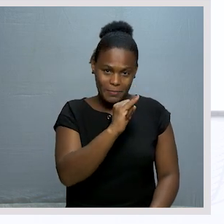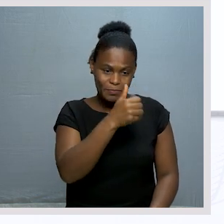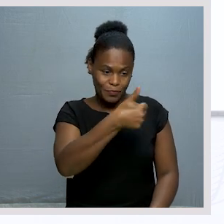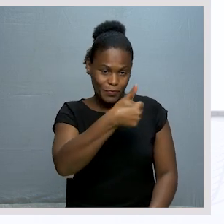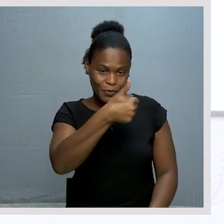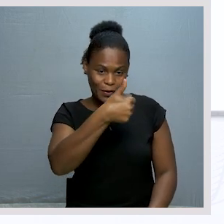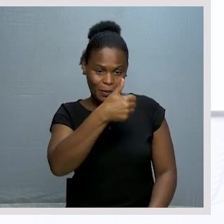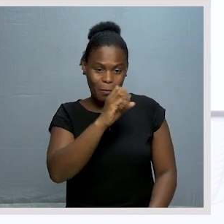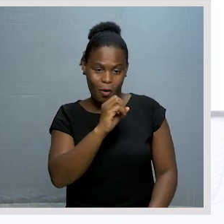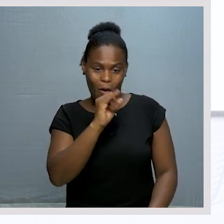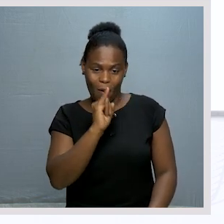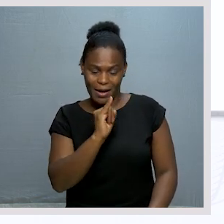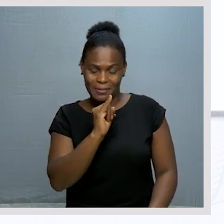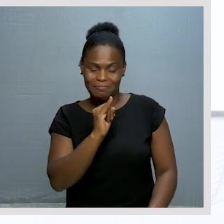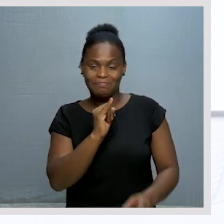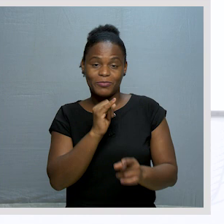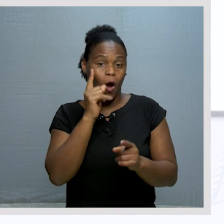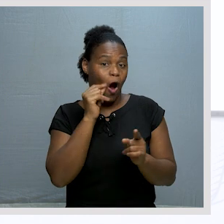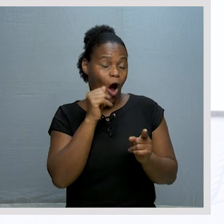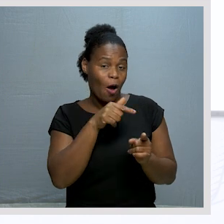B-O-I, 3 letras,